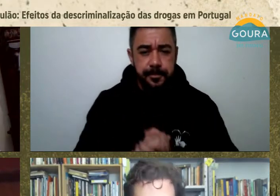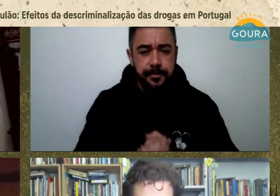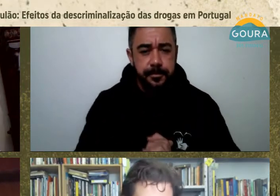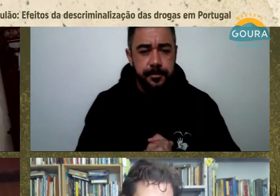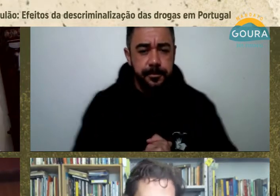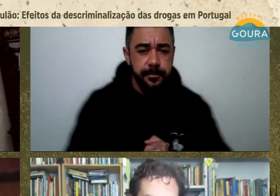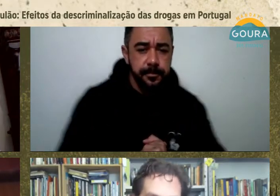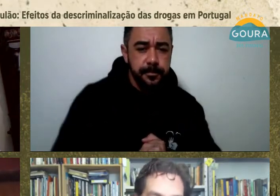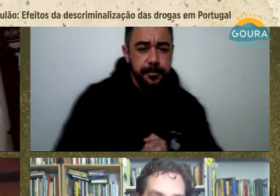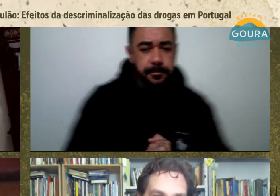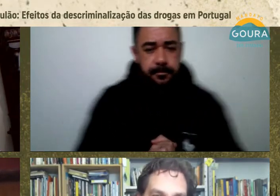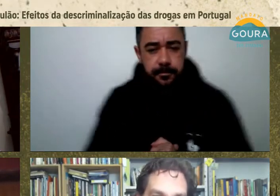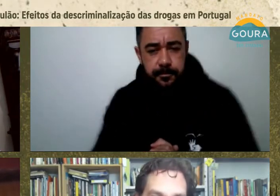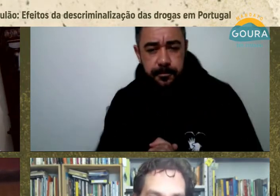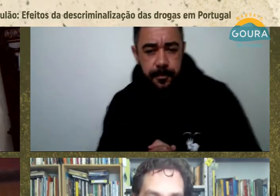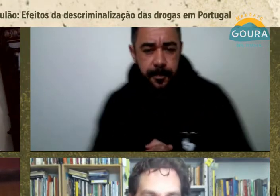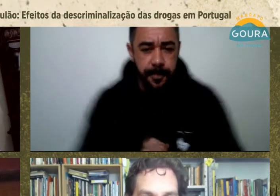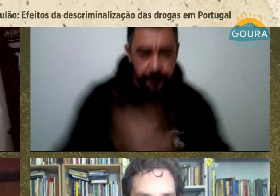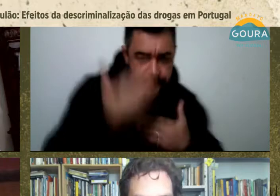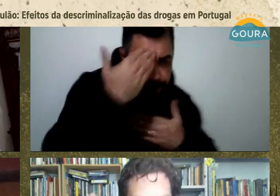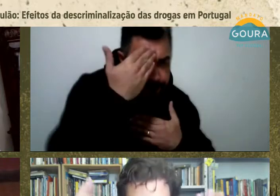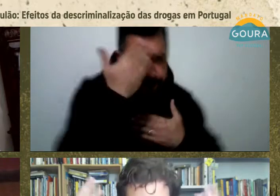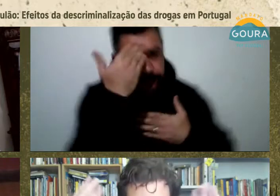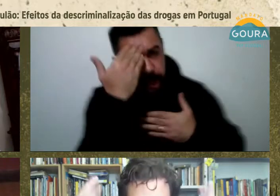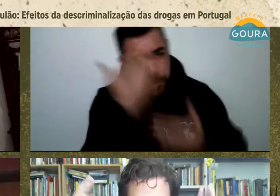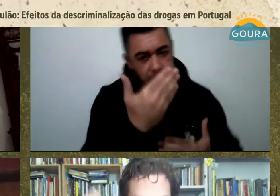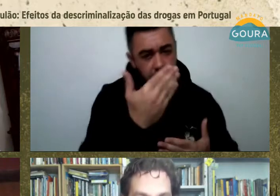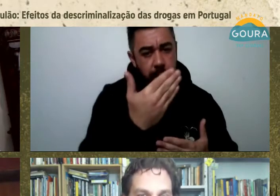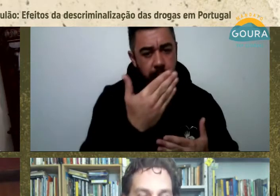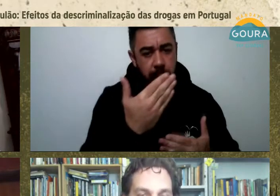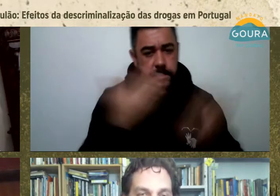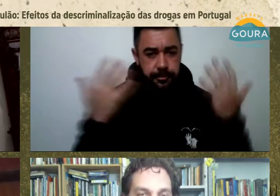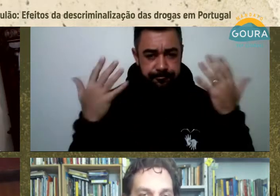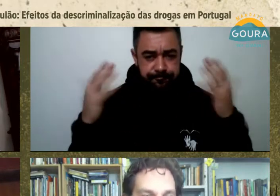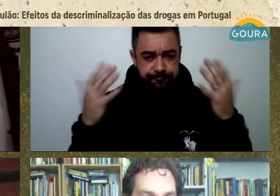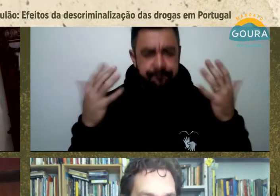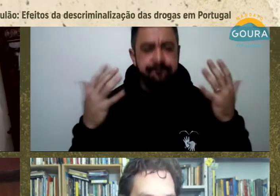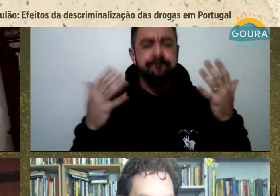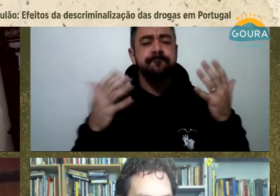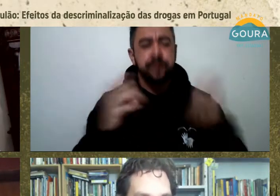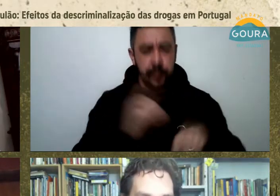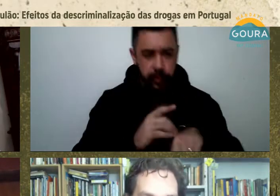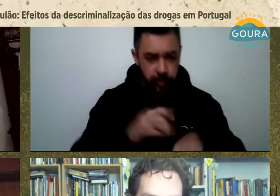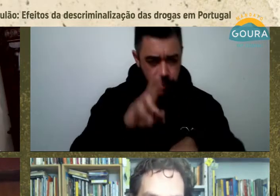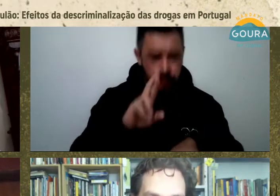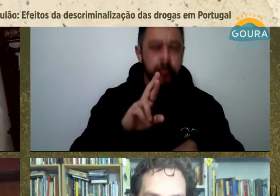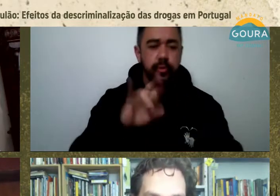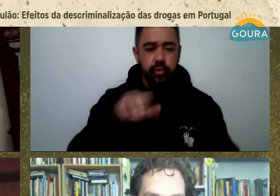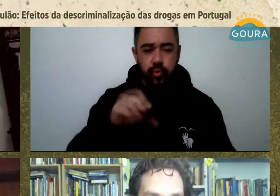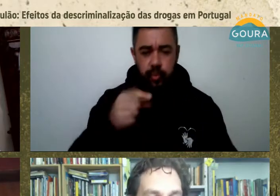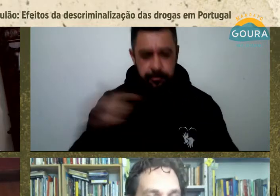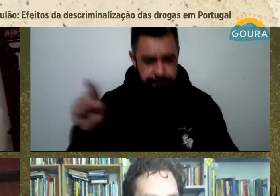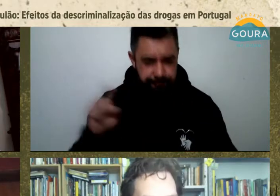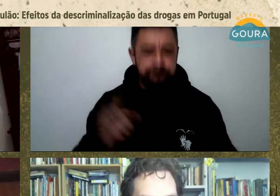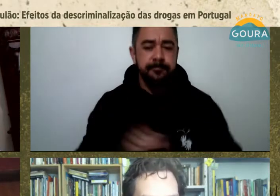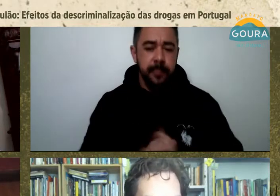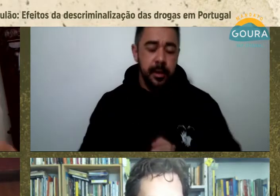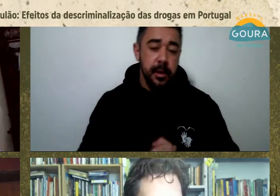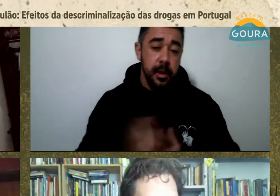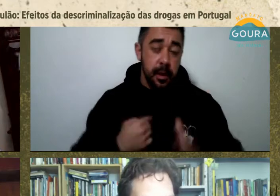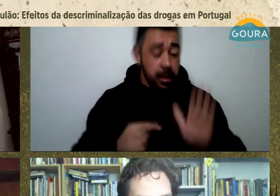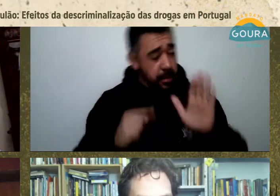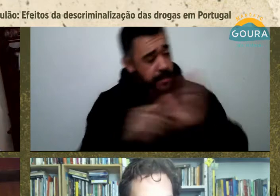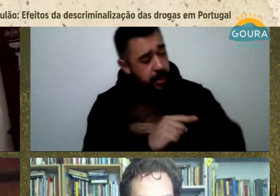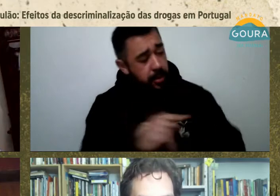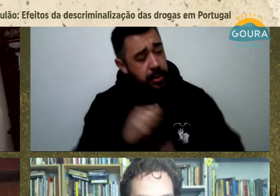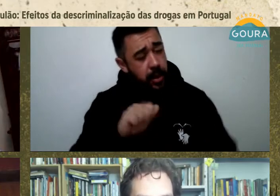Muita honra. Muito obrigado, doutor Gulão. Obrigado. Eu pergunto ao Augusto primeiro